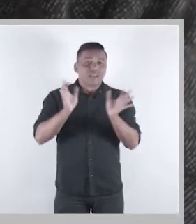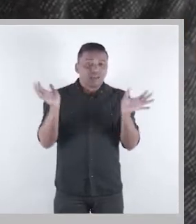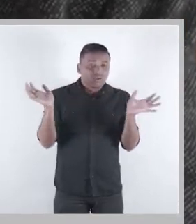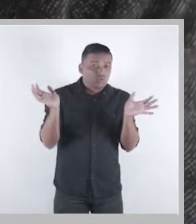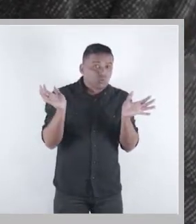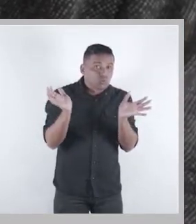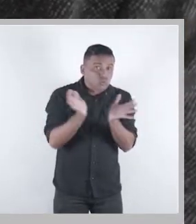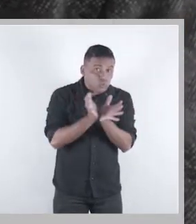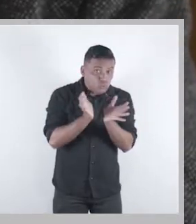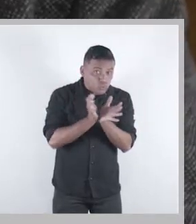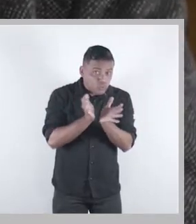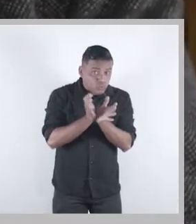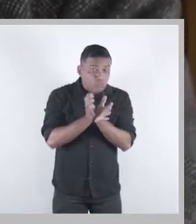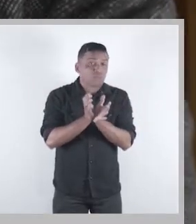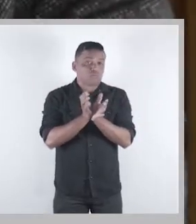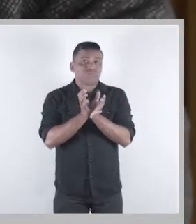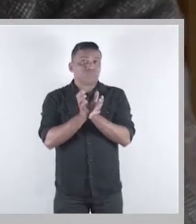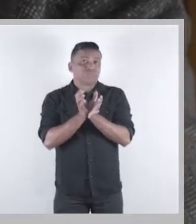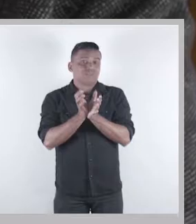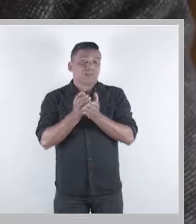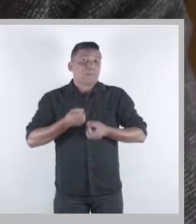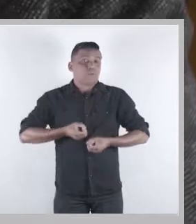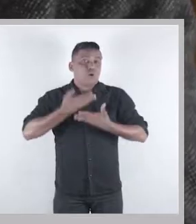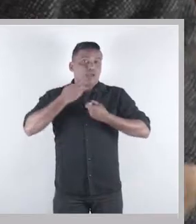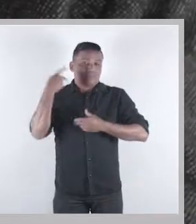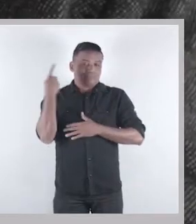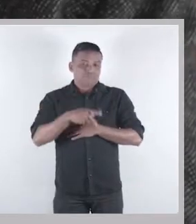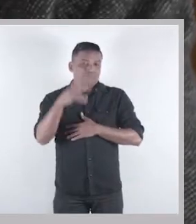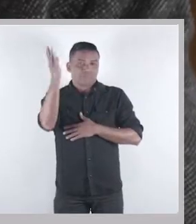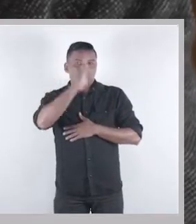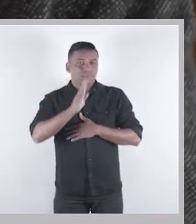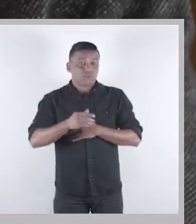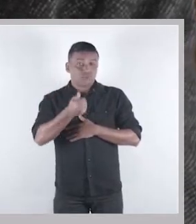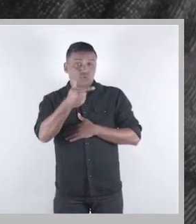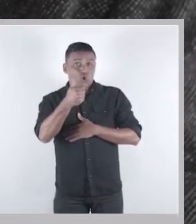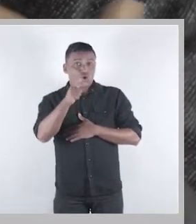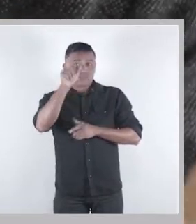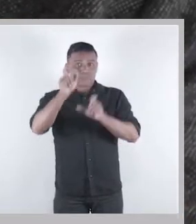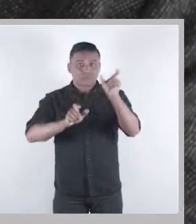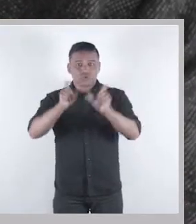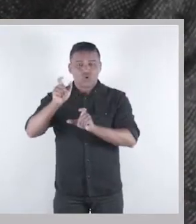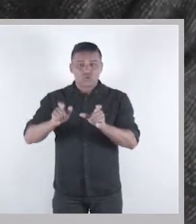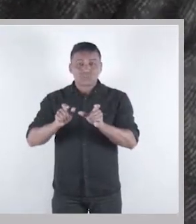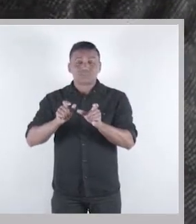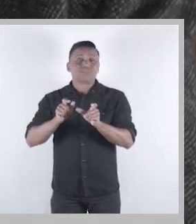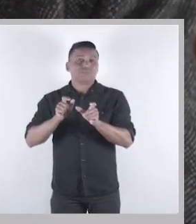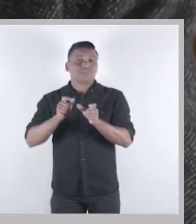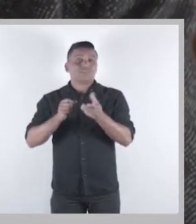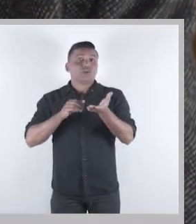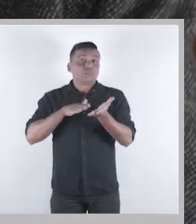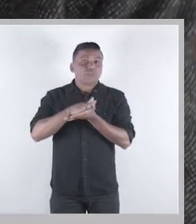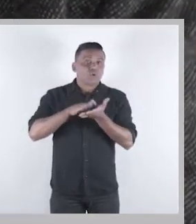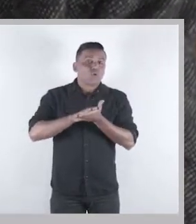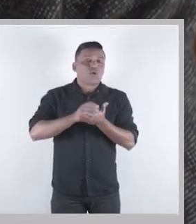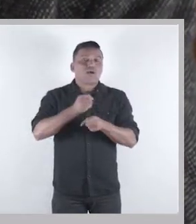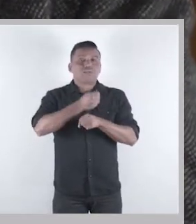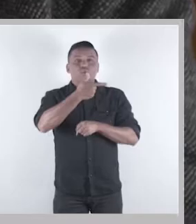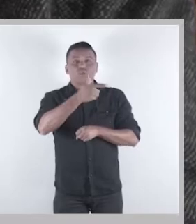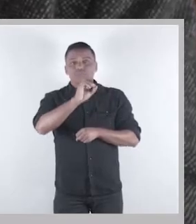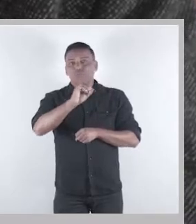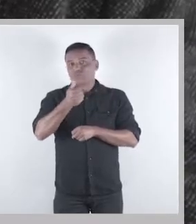poetas essa edição só em 2016 que foi inventar a felicidade na inventar a felicidade é